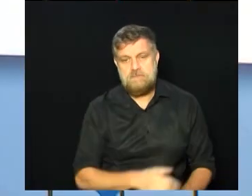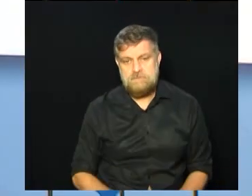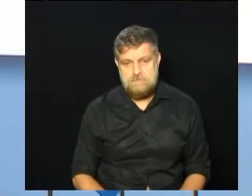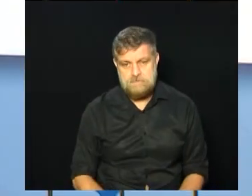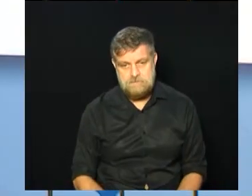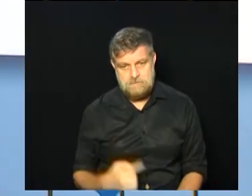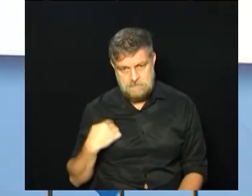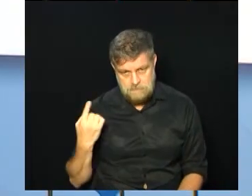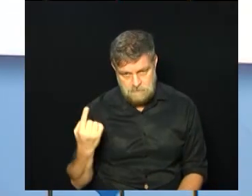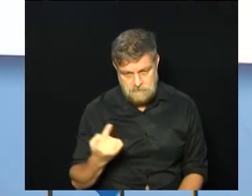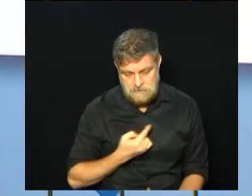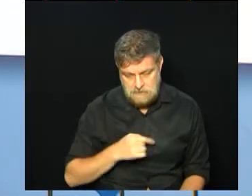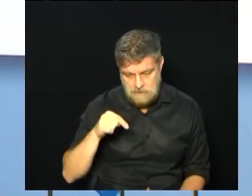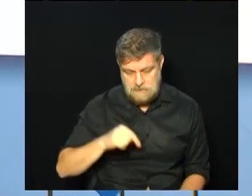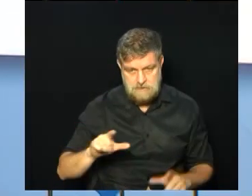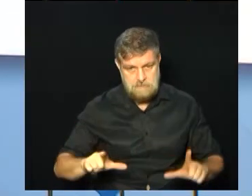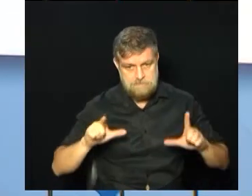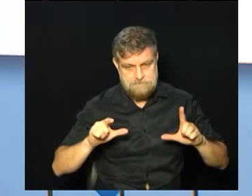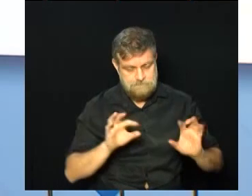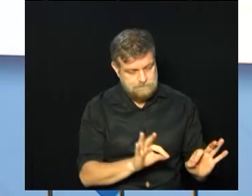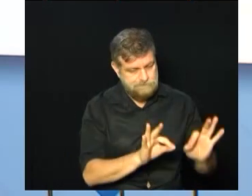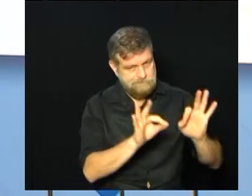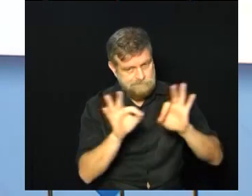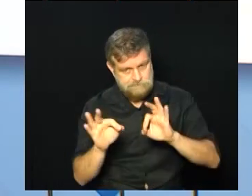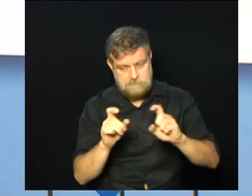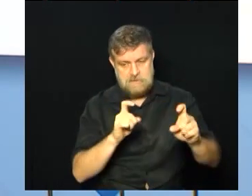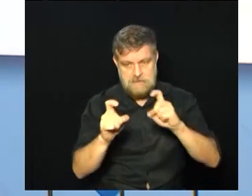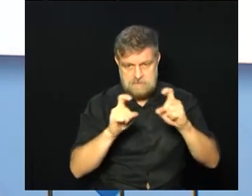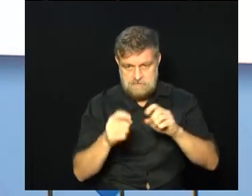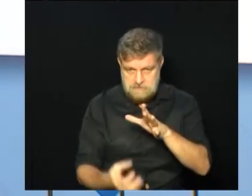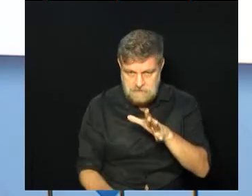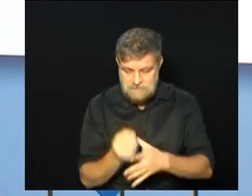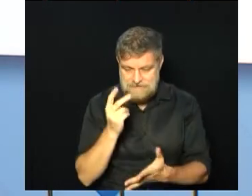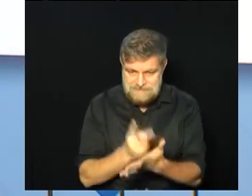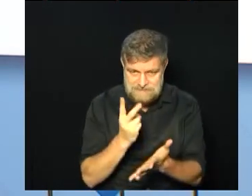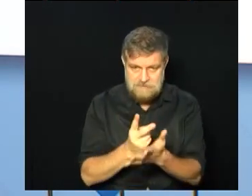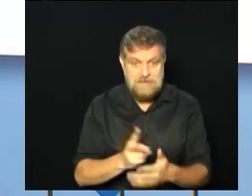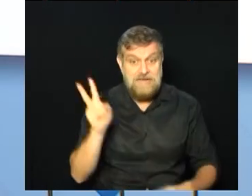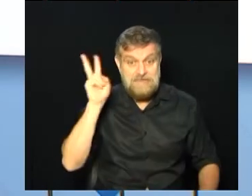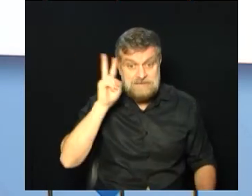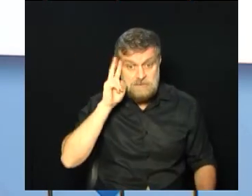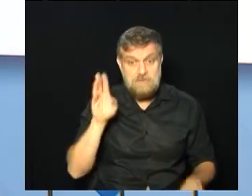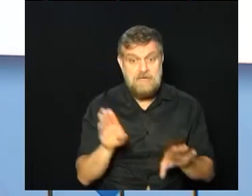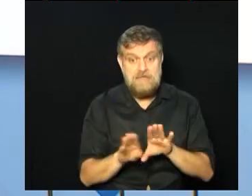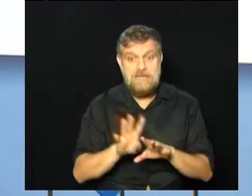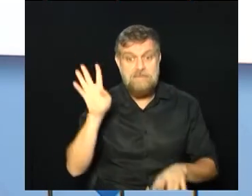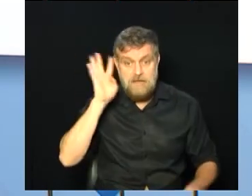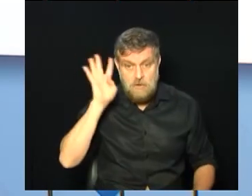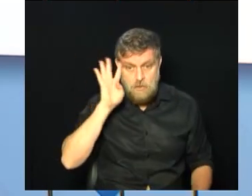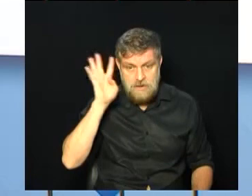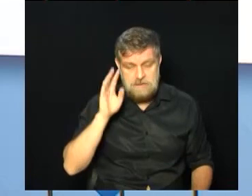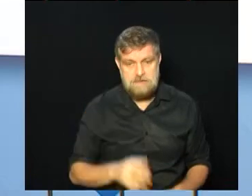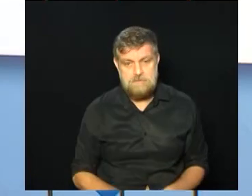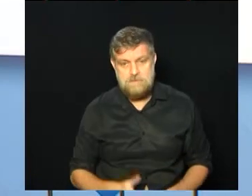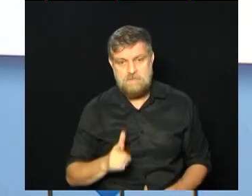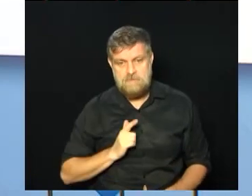E a gente continua aqui acompanhando as reuniões ordinárias que acontecem todas as segundas e quartas-feiras. Além